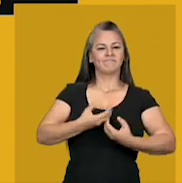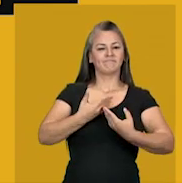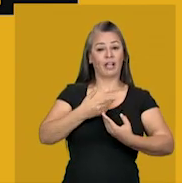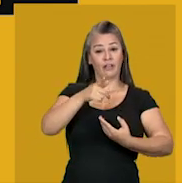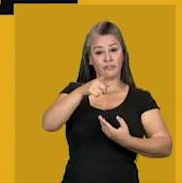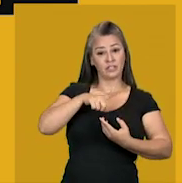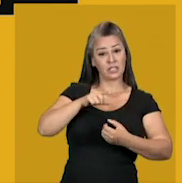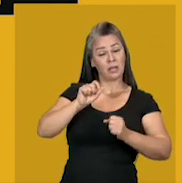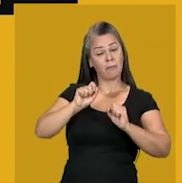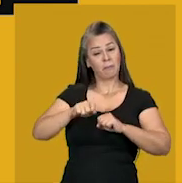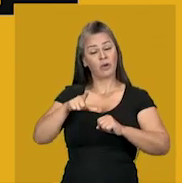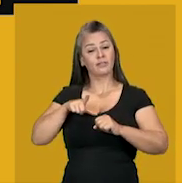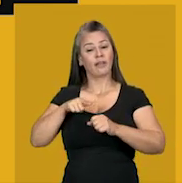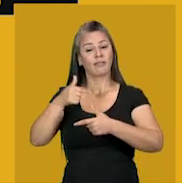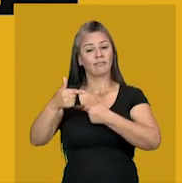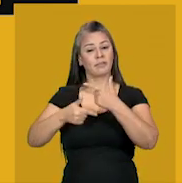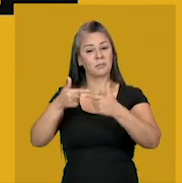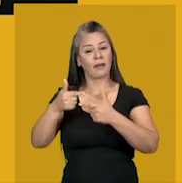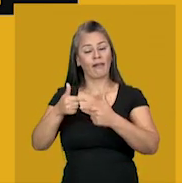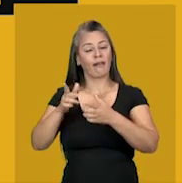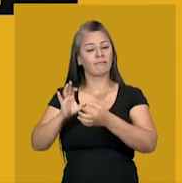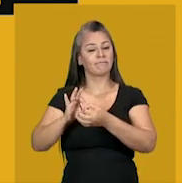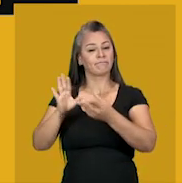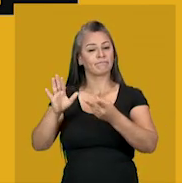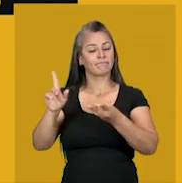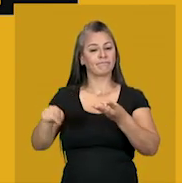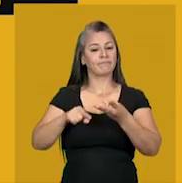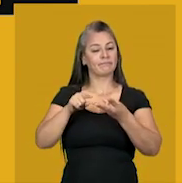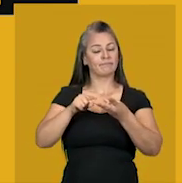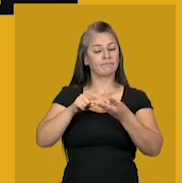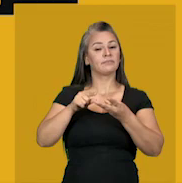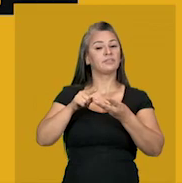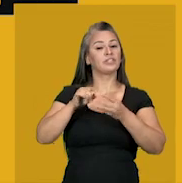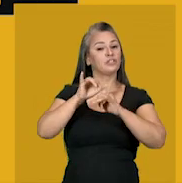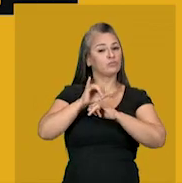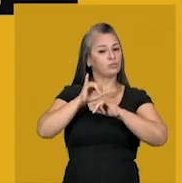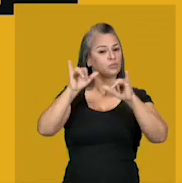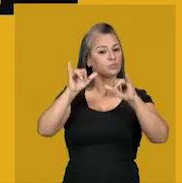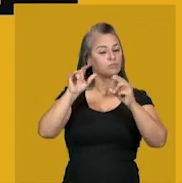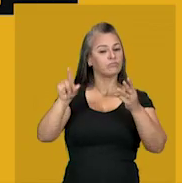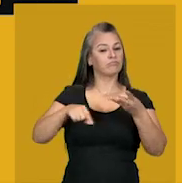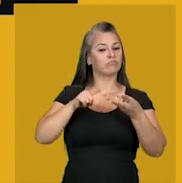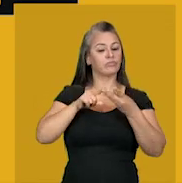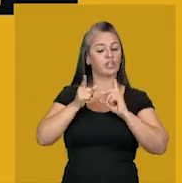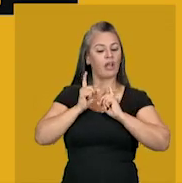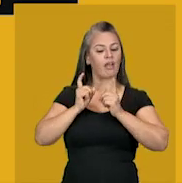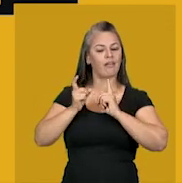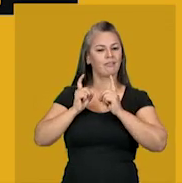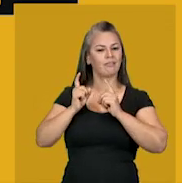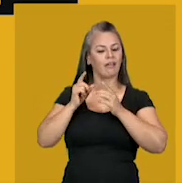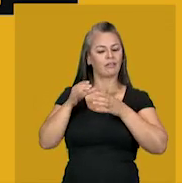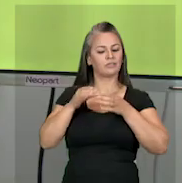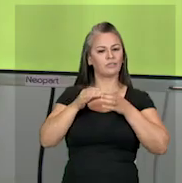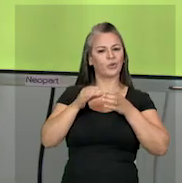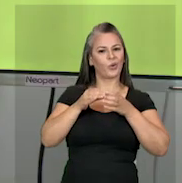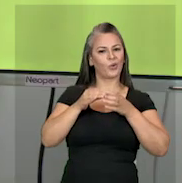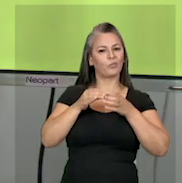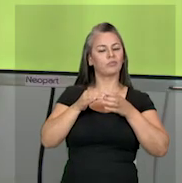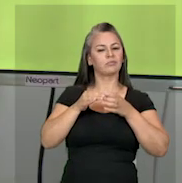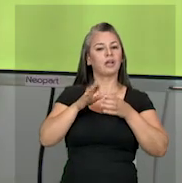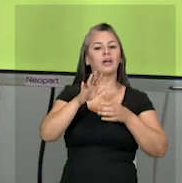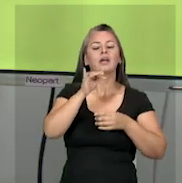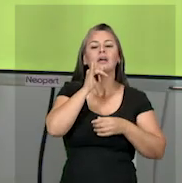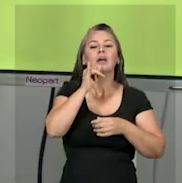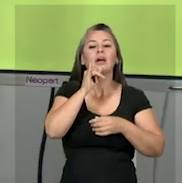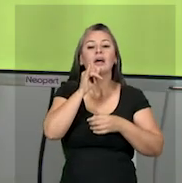de você empreender, né, liberdade de imprensa, a liberdade de reunião, a liberdade de associação, a liberdade de imprensa